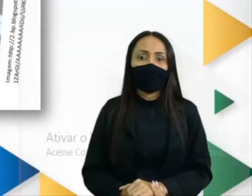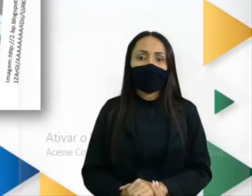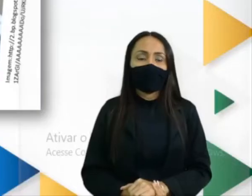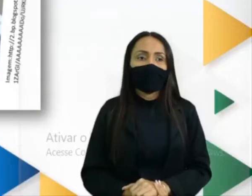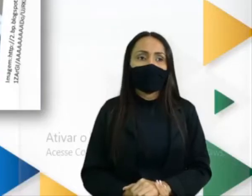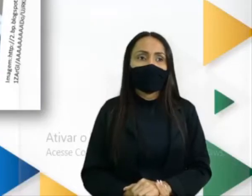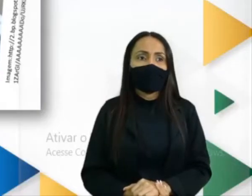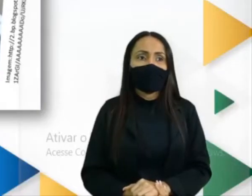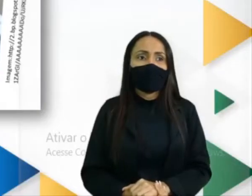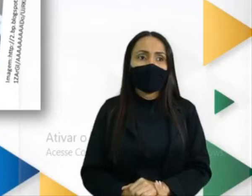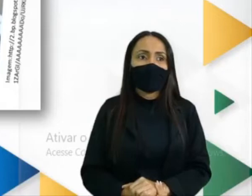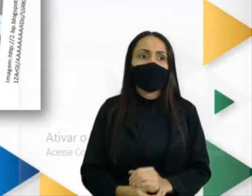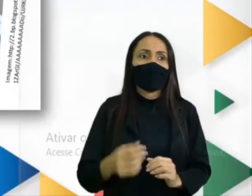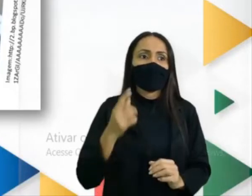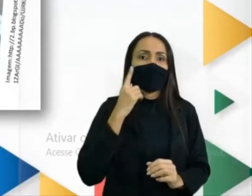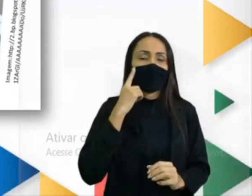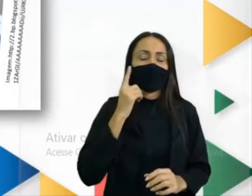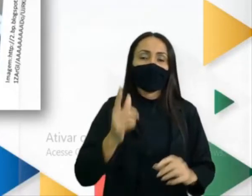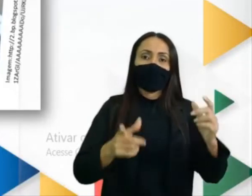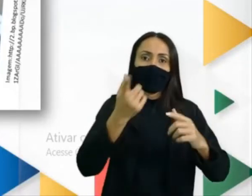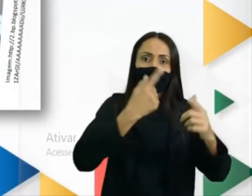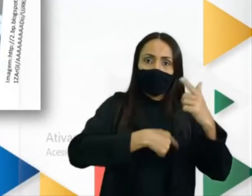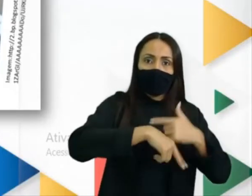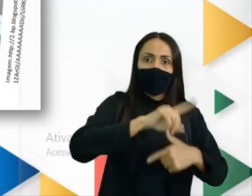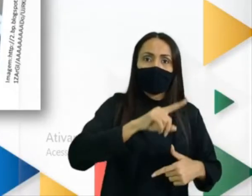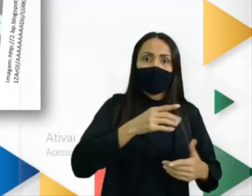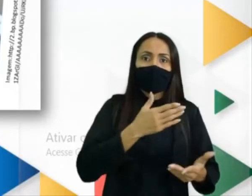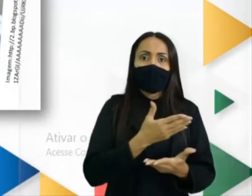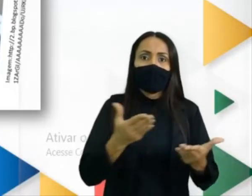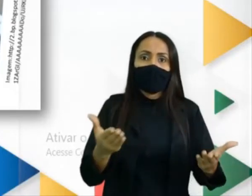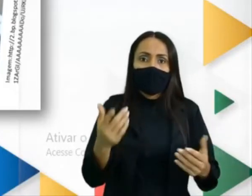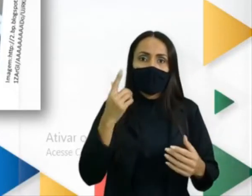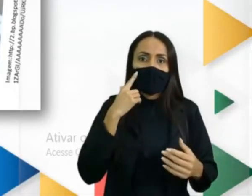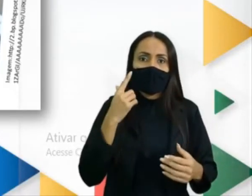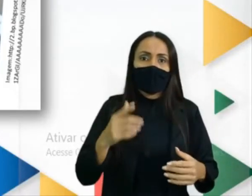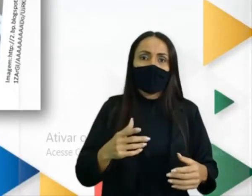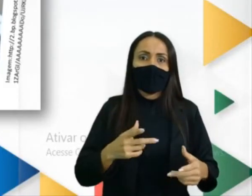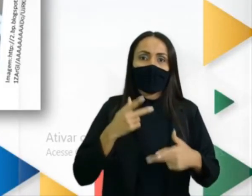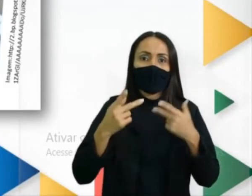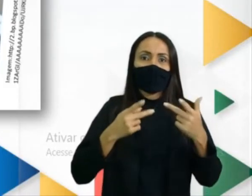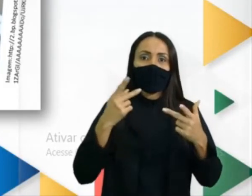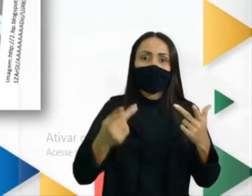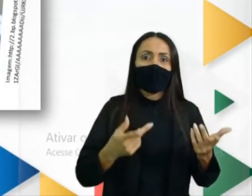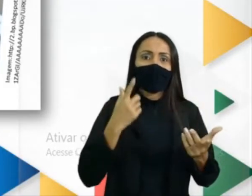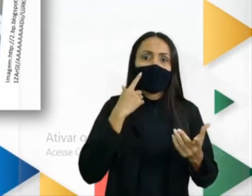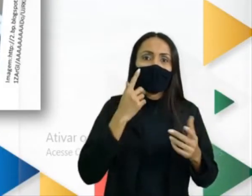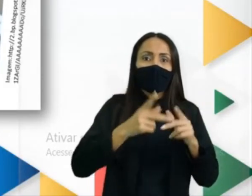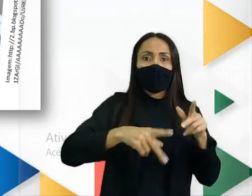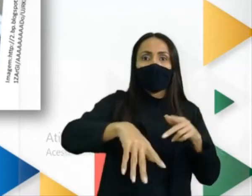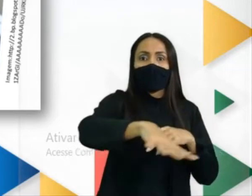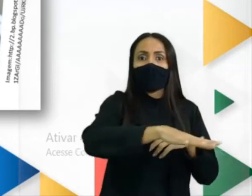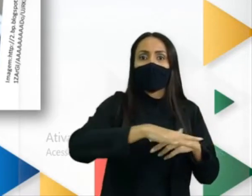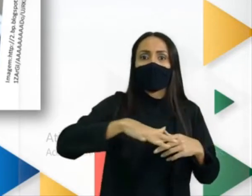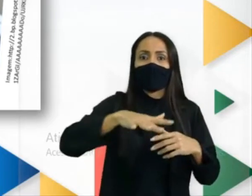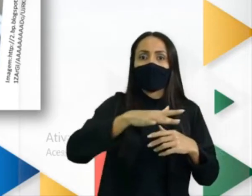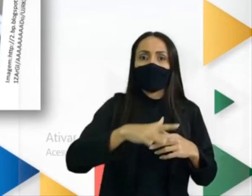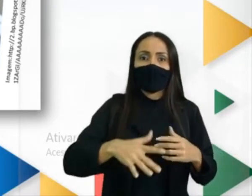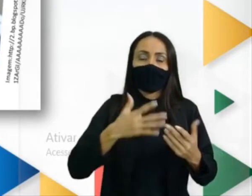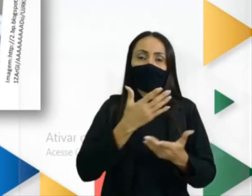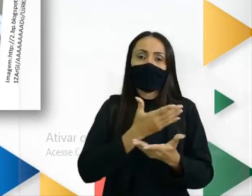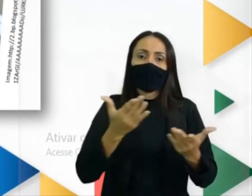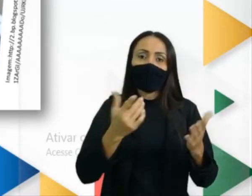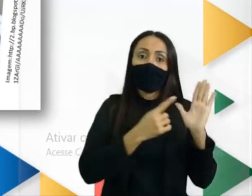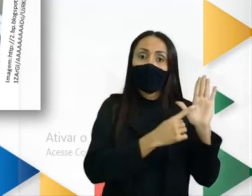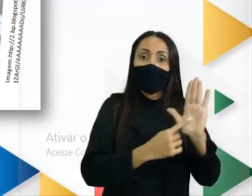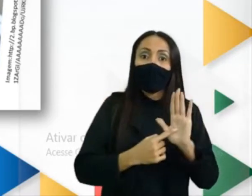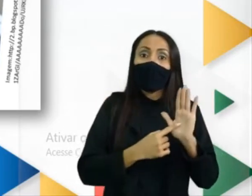palavra planejamento e sucesso. O planejamento do falar em público, o planejamento em